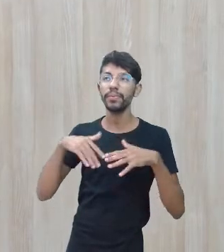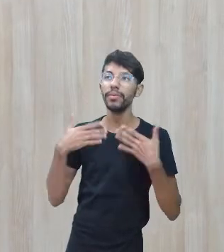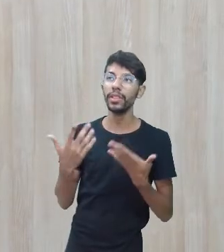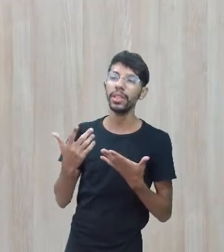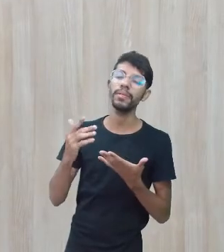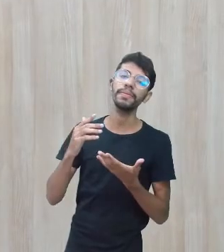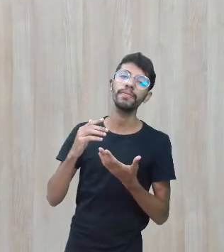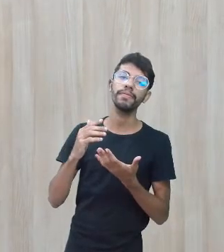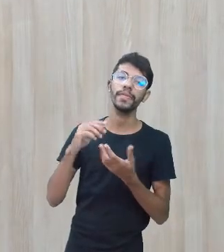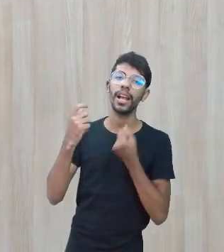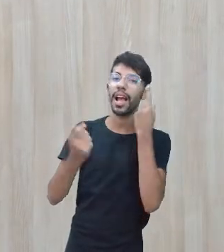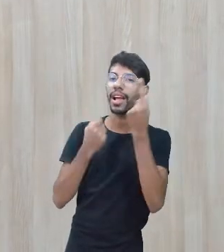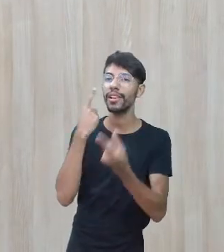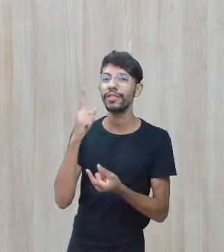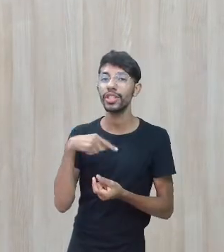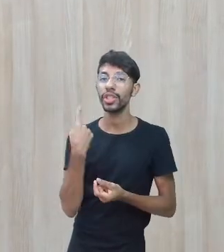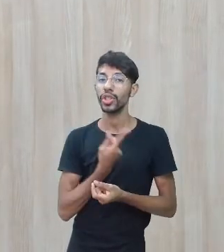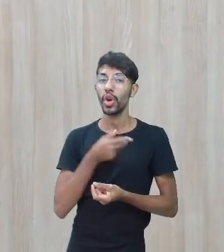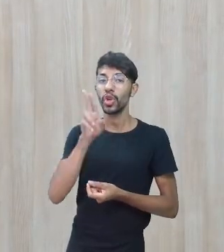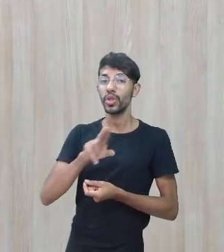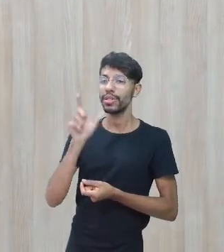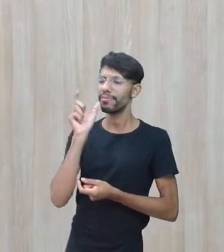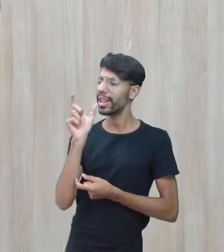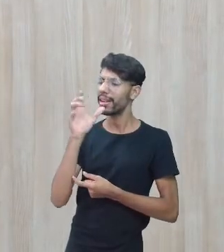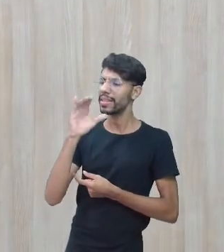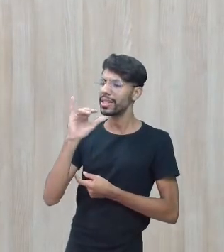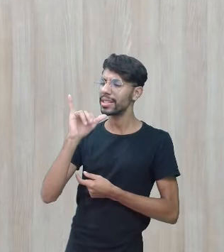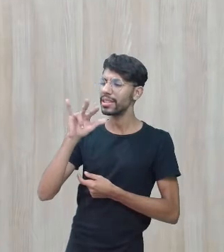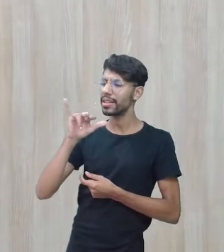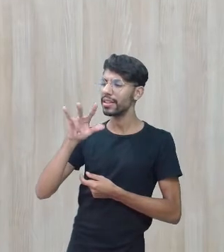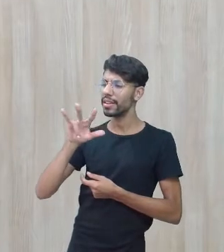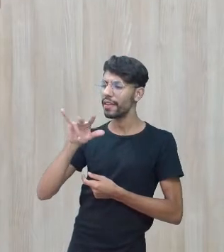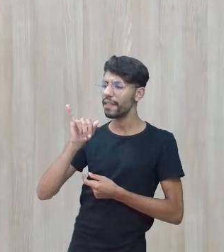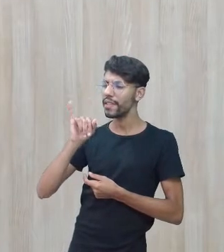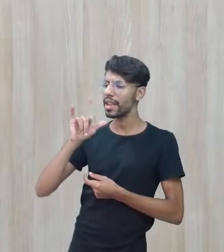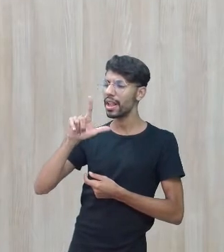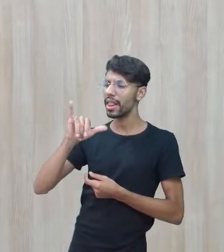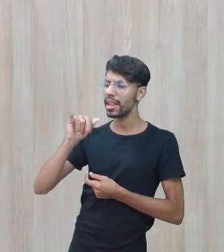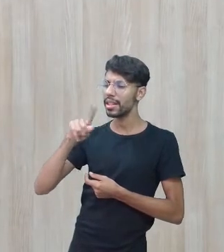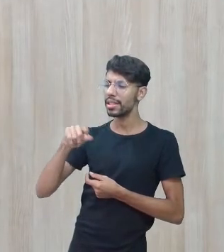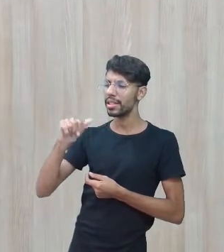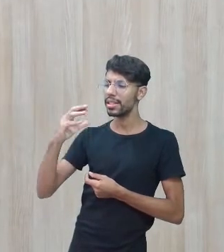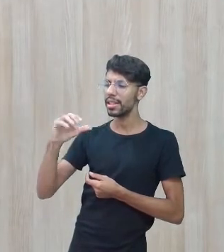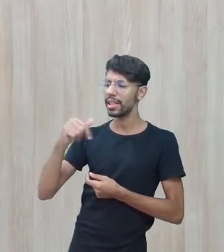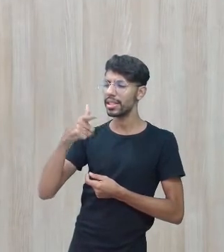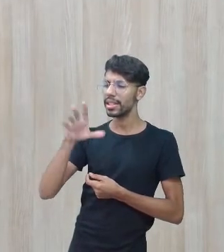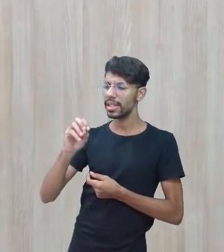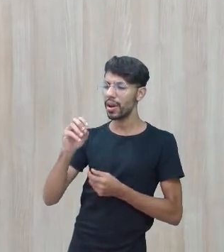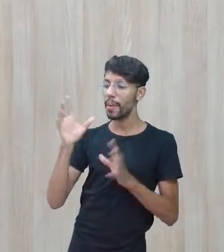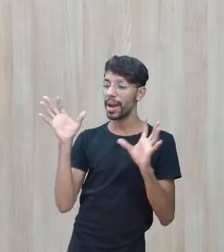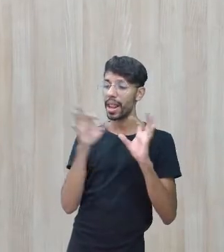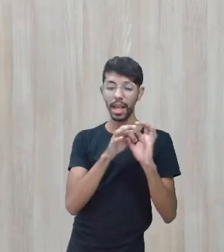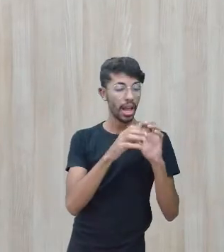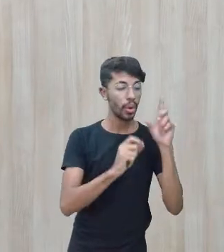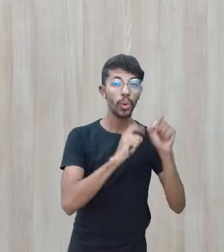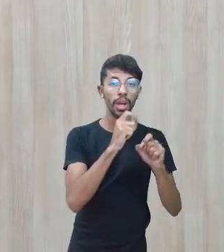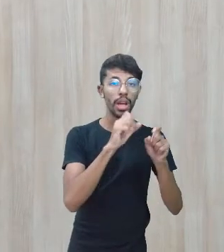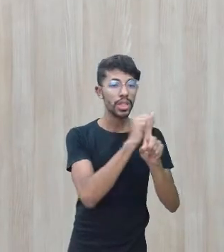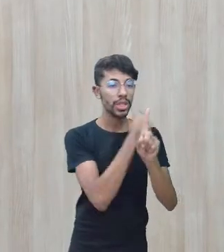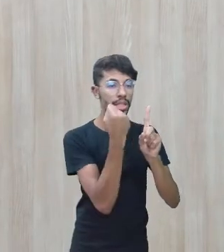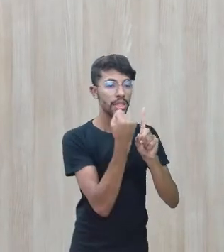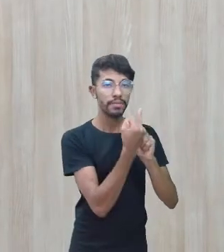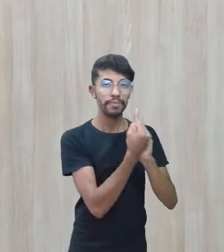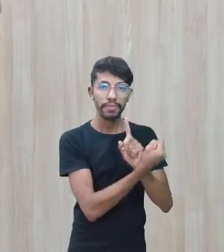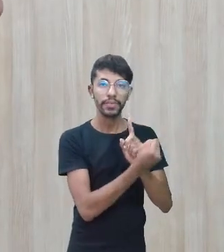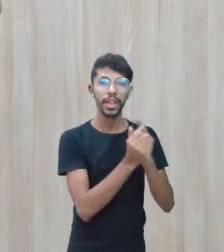vez ou outra nós utilizamos esse termo civilização para se referir a uma sociedade, a uma cultura, a um povo, e é